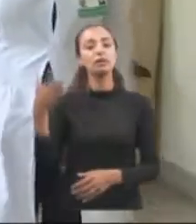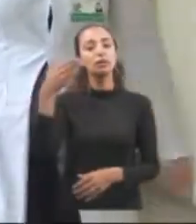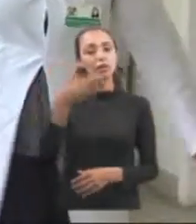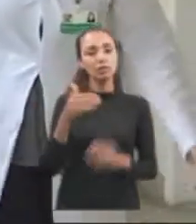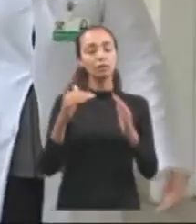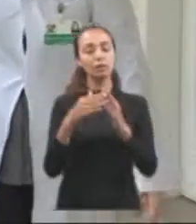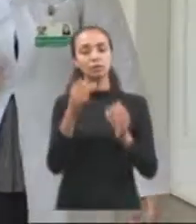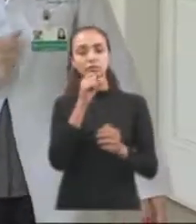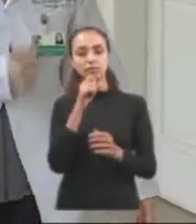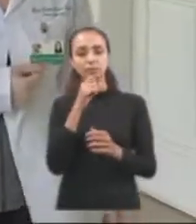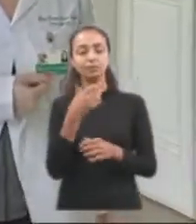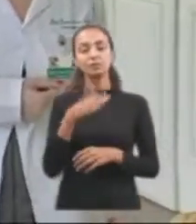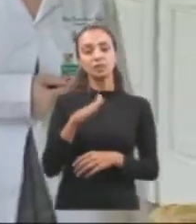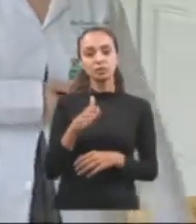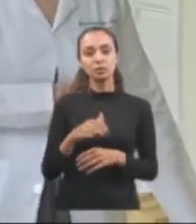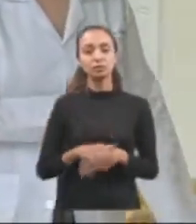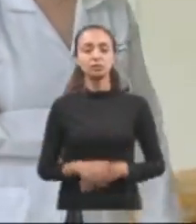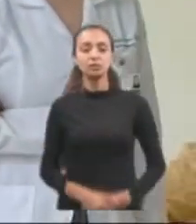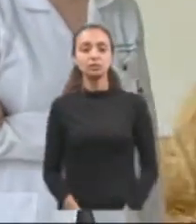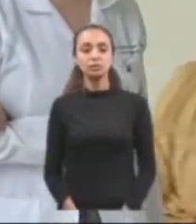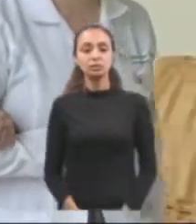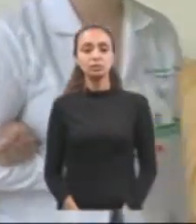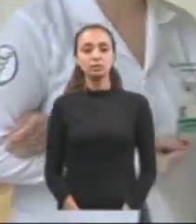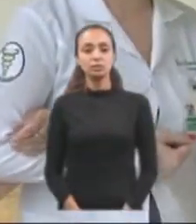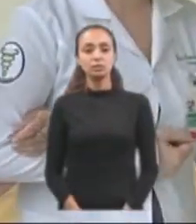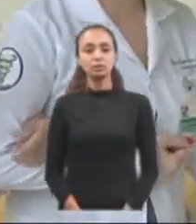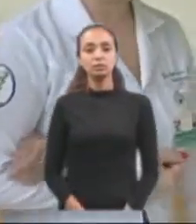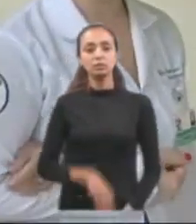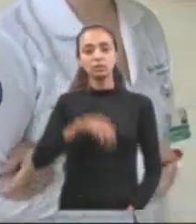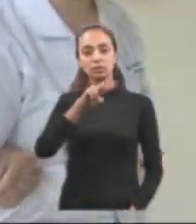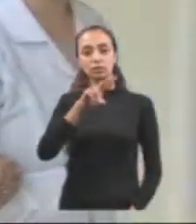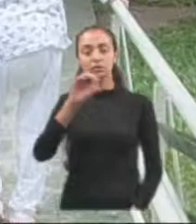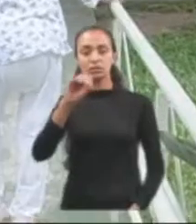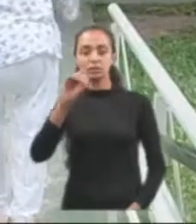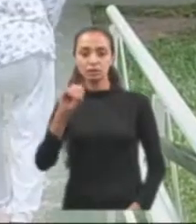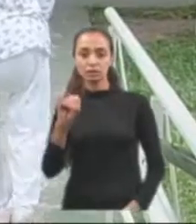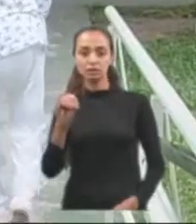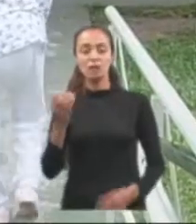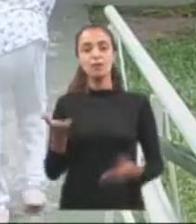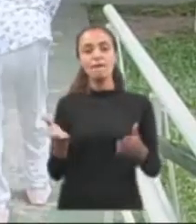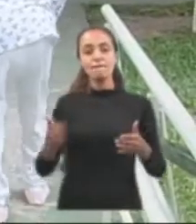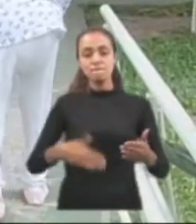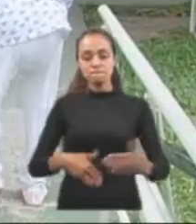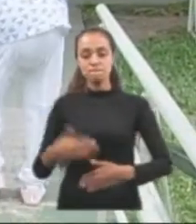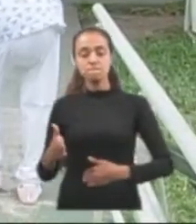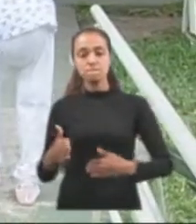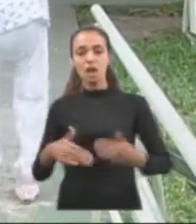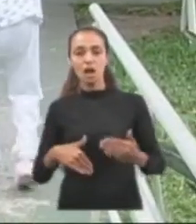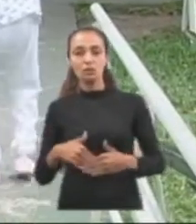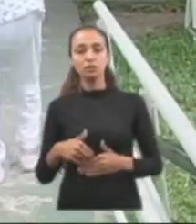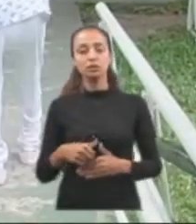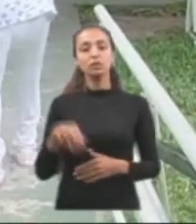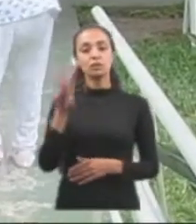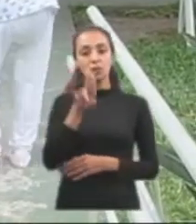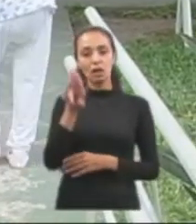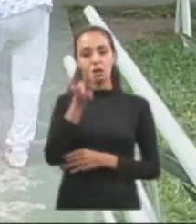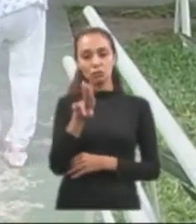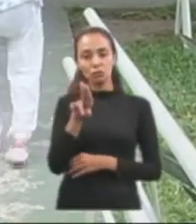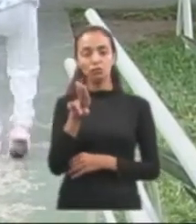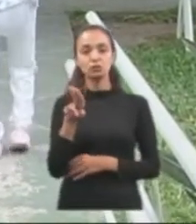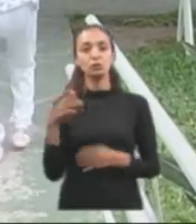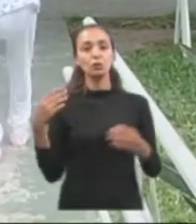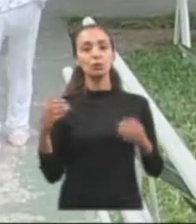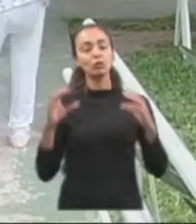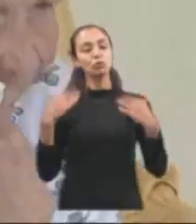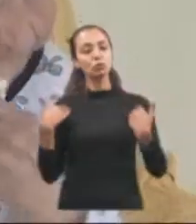Diariamente são consumidos no Asilo Padre Cacique, só para dar um exemplo, quase 200 fraldas geriátricas. Por isso, direção, voluntários e moradores